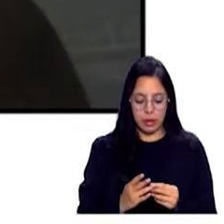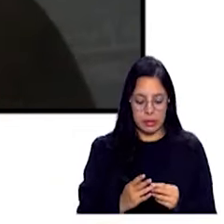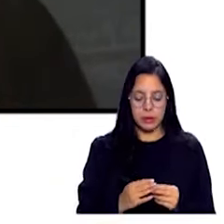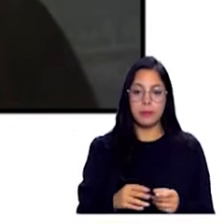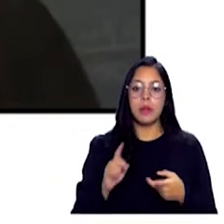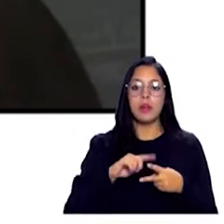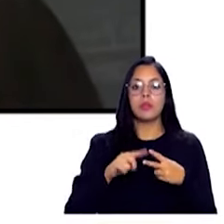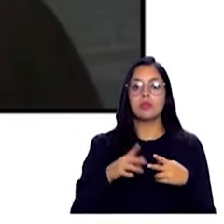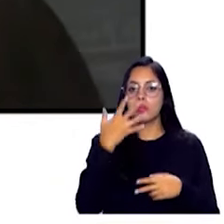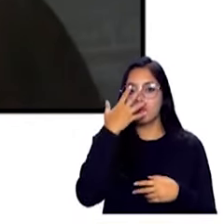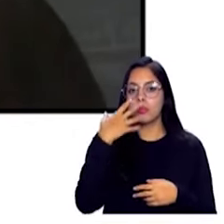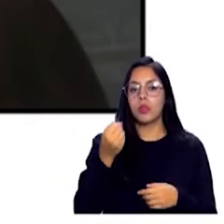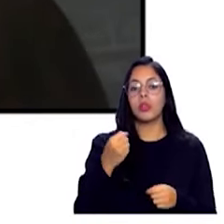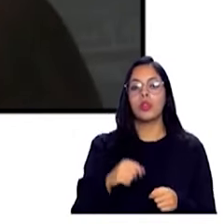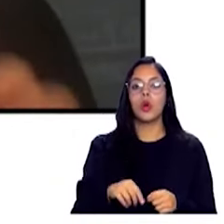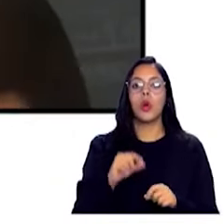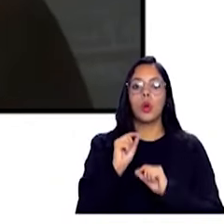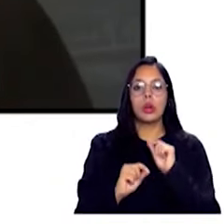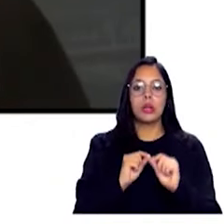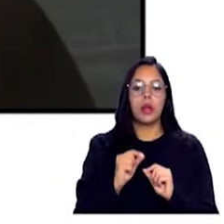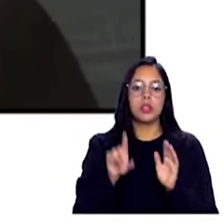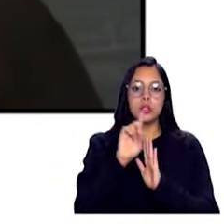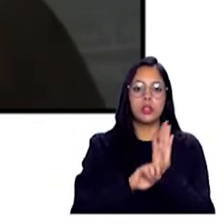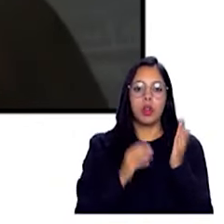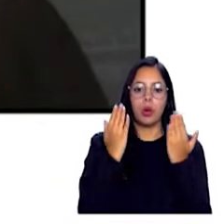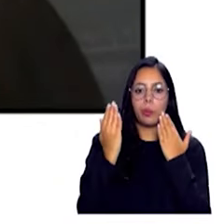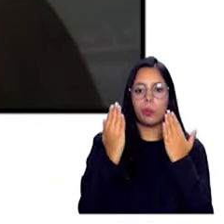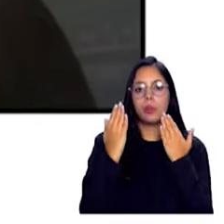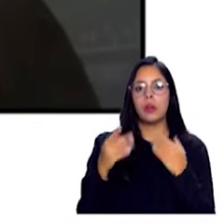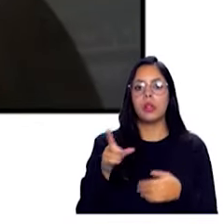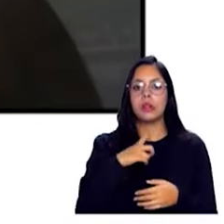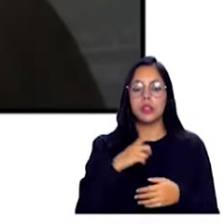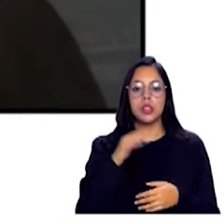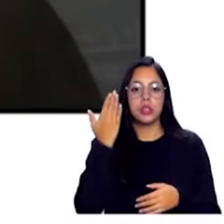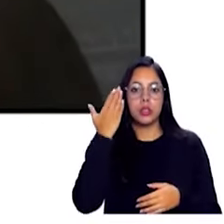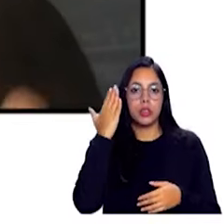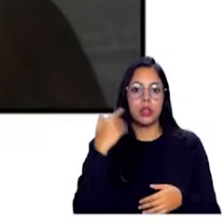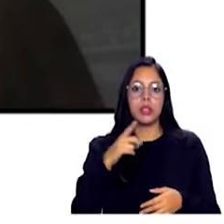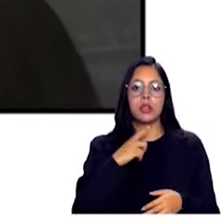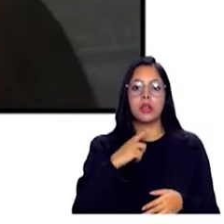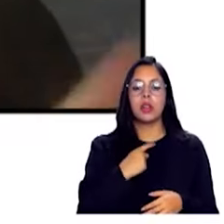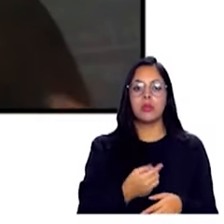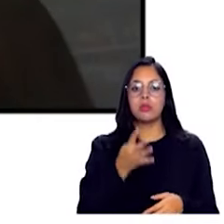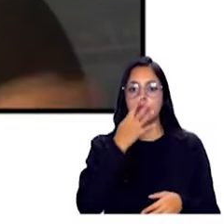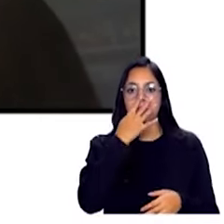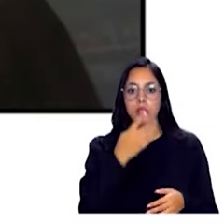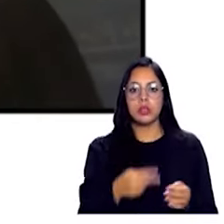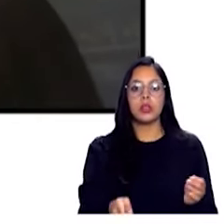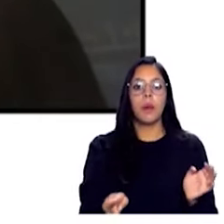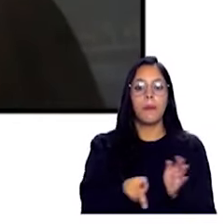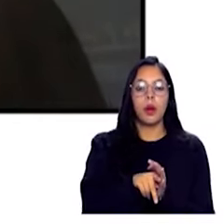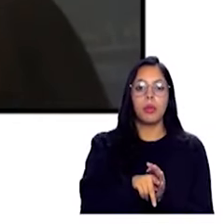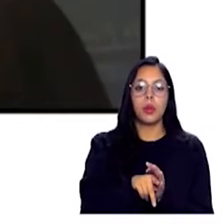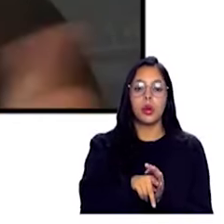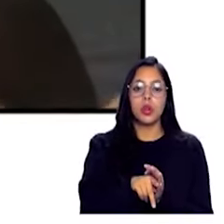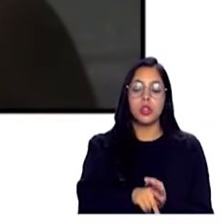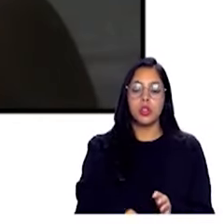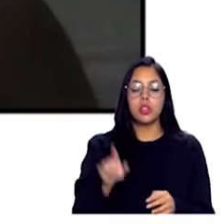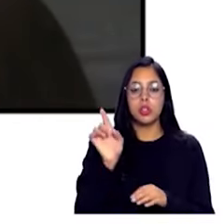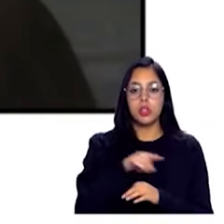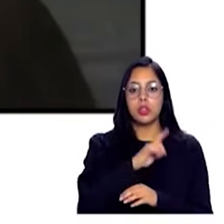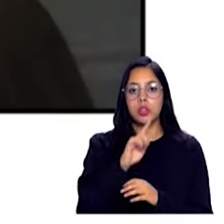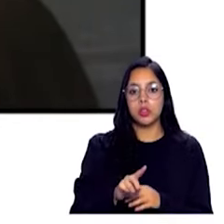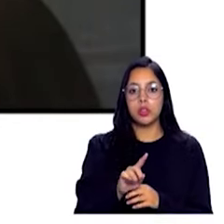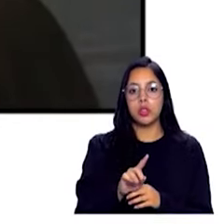num exercício de direito comparado a possibilidade de se entender que há interesse cacional primeiro né também uma outra uma outra